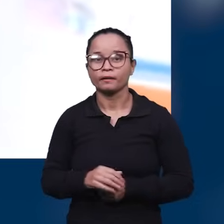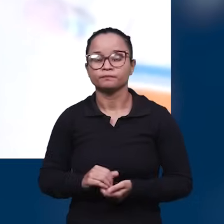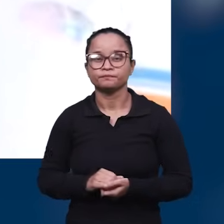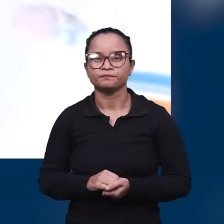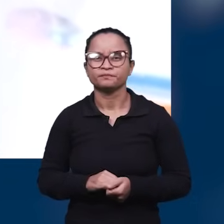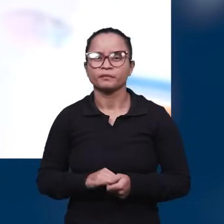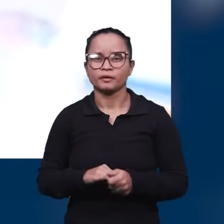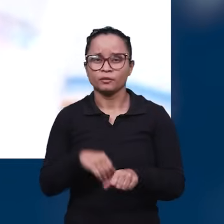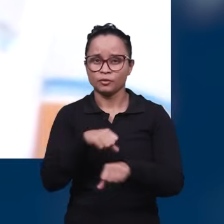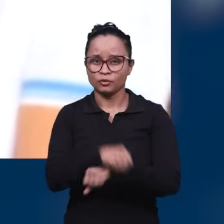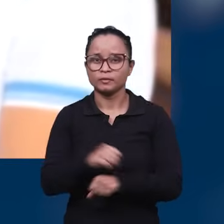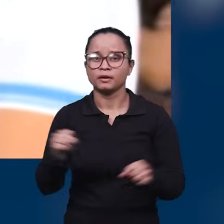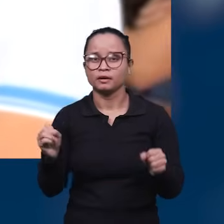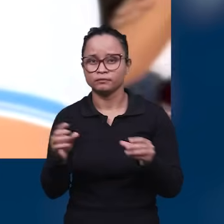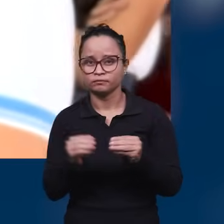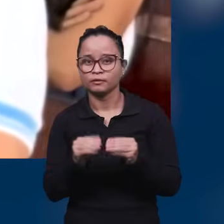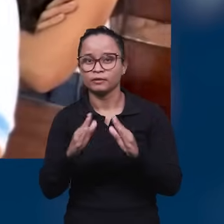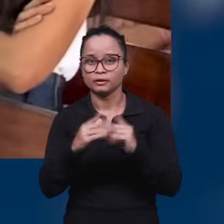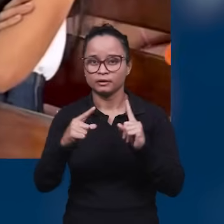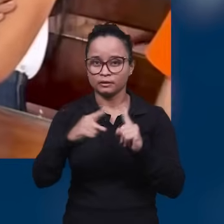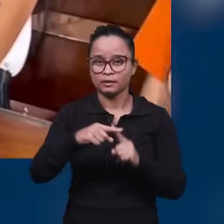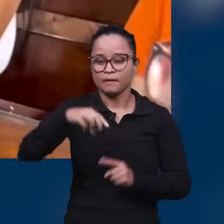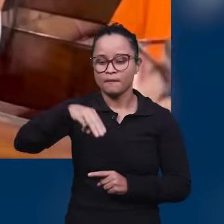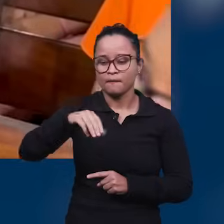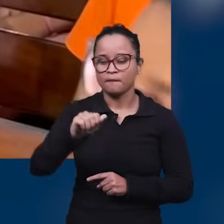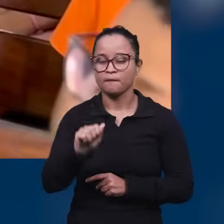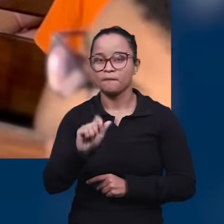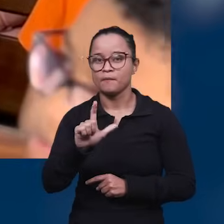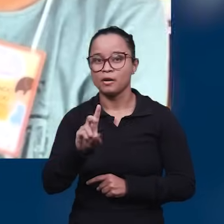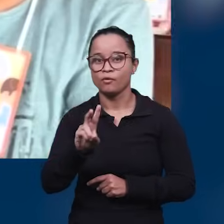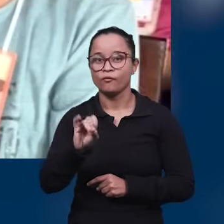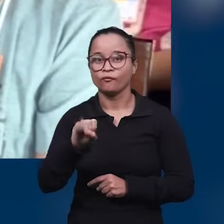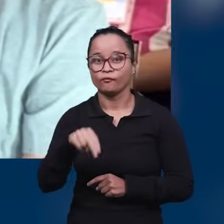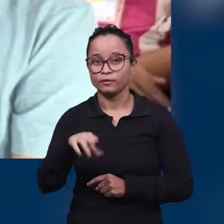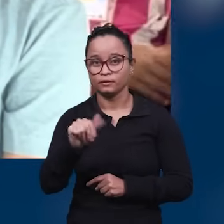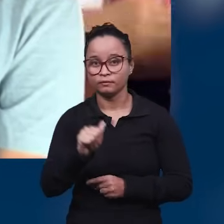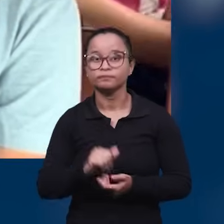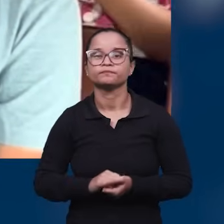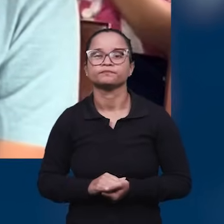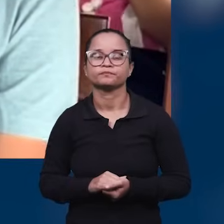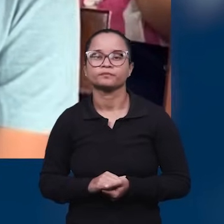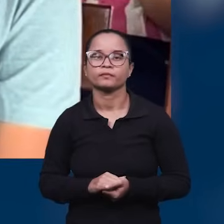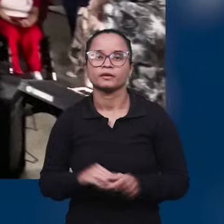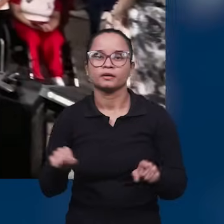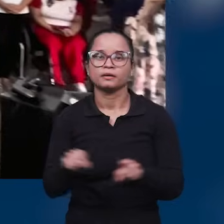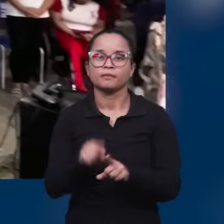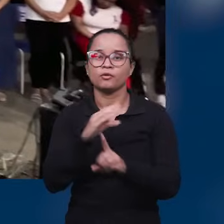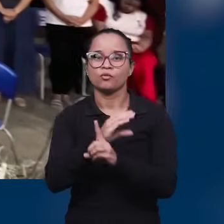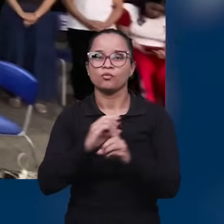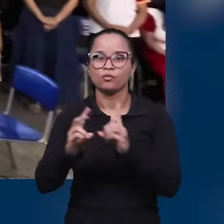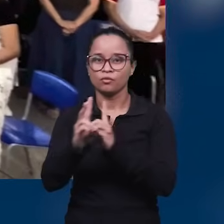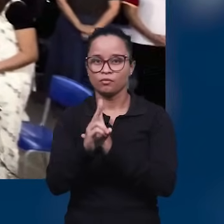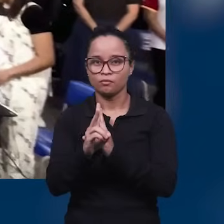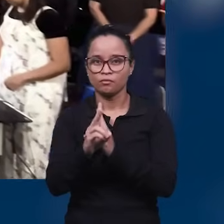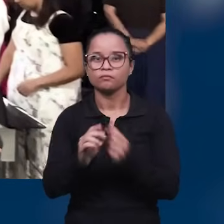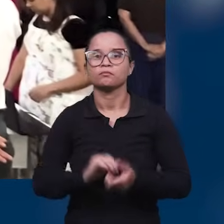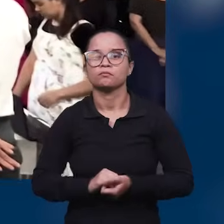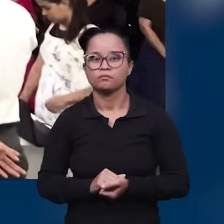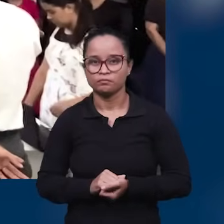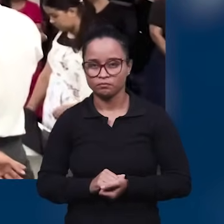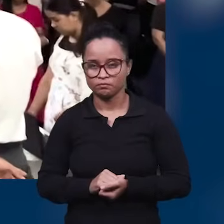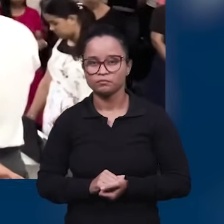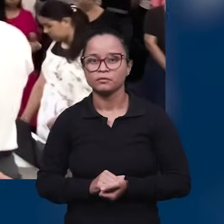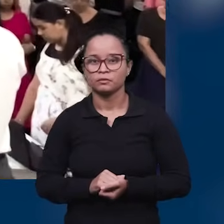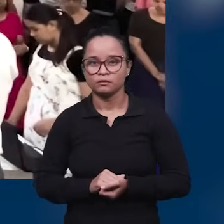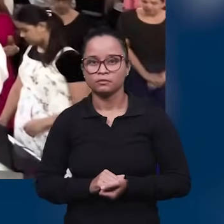nossas crianças, intermediários e adolescentes, nas ICM Heliópolis, em Garanhuns, onde também houve uma